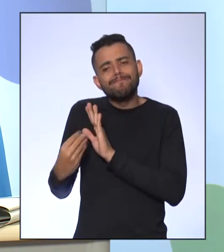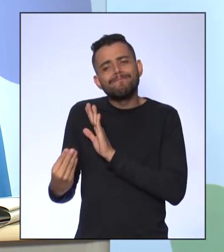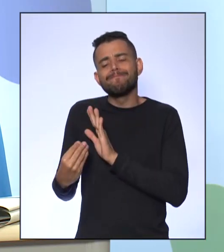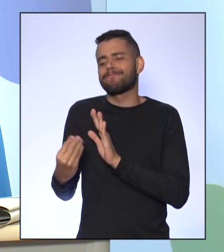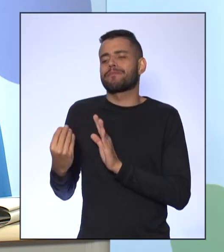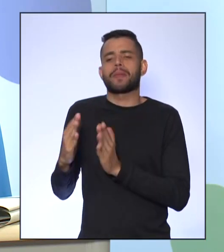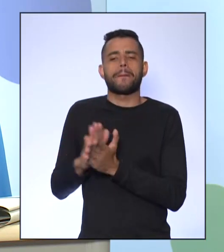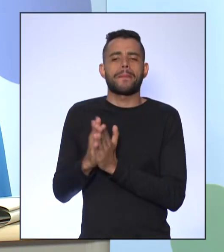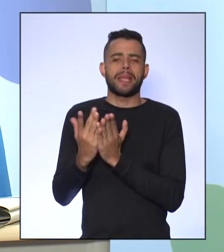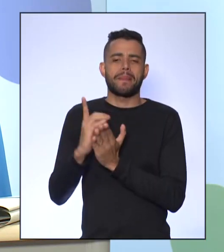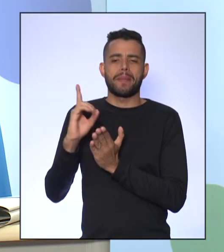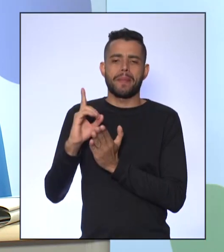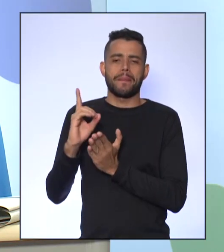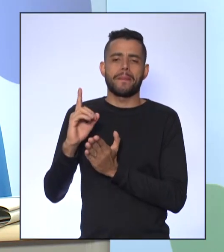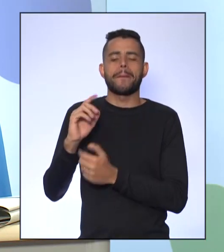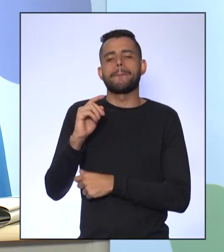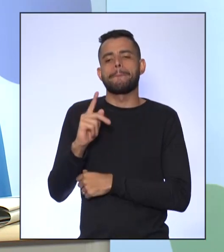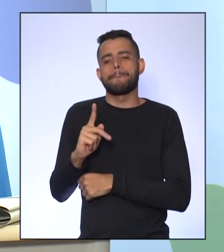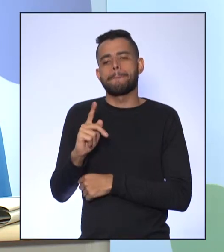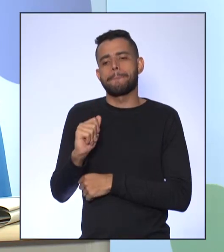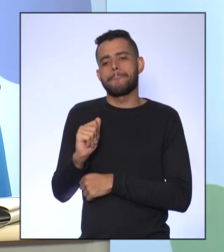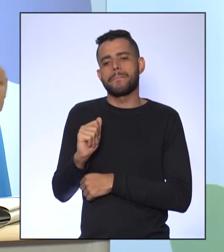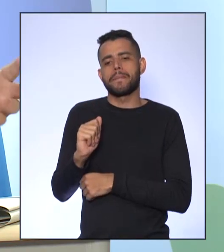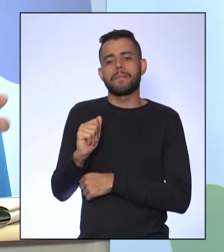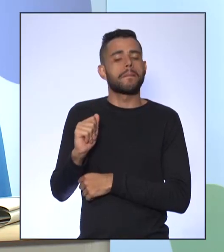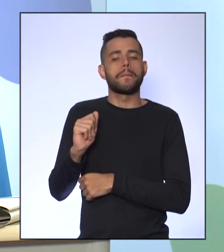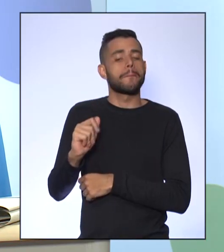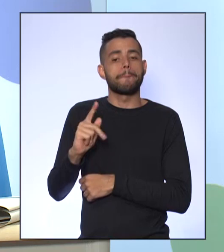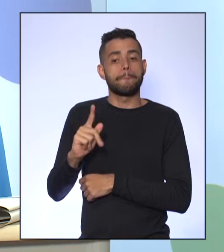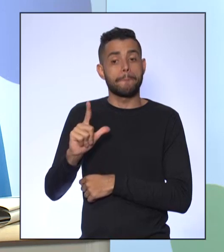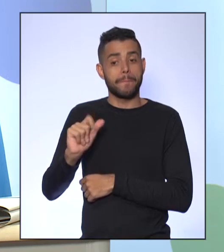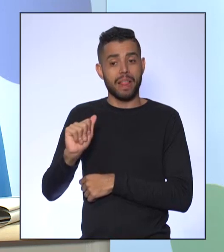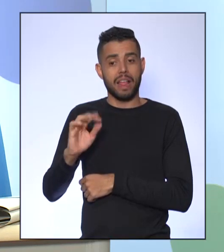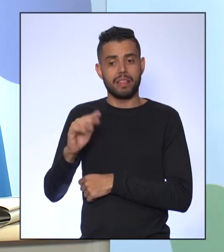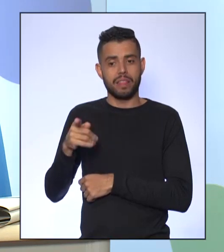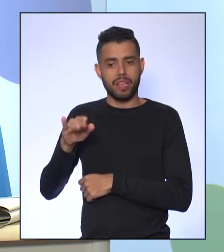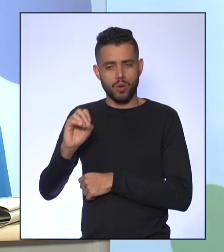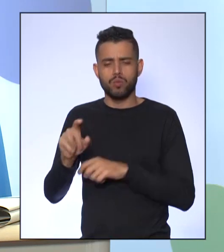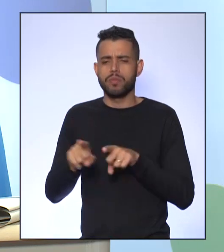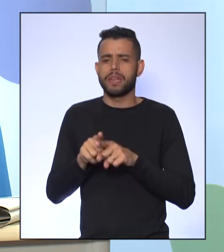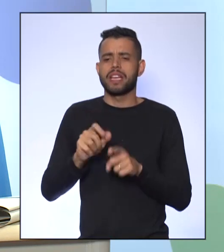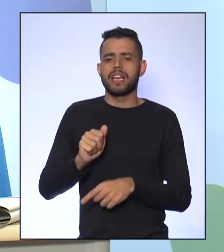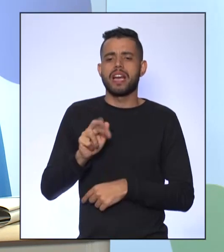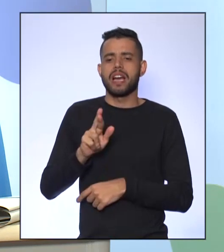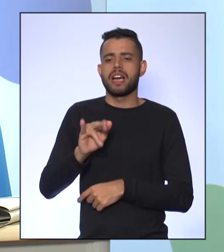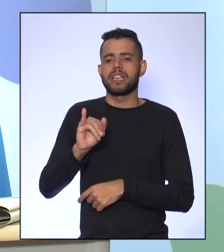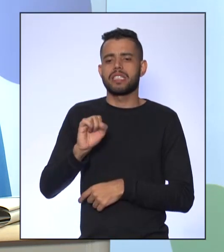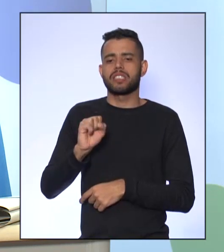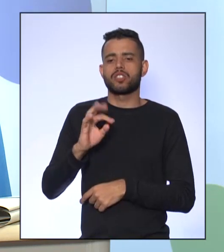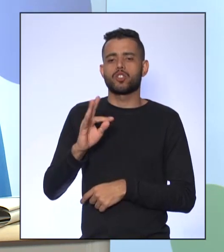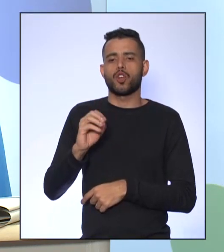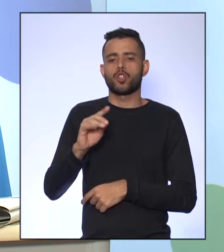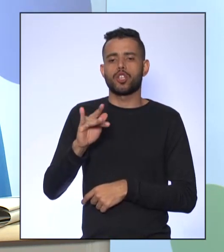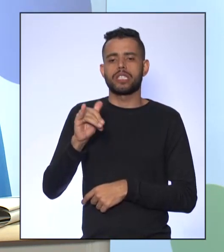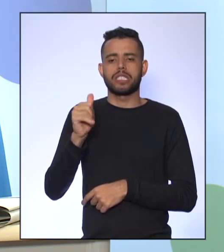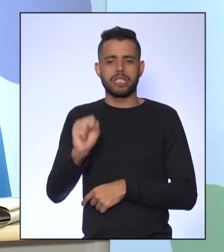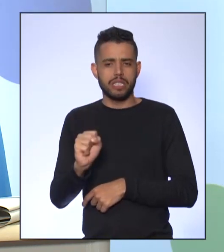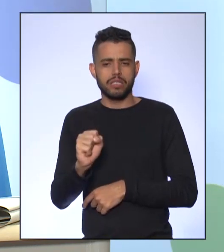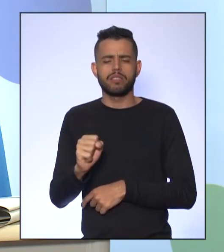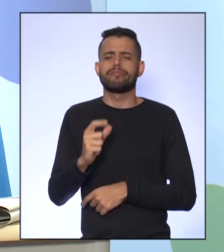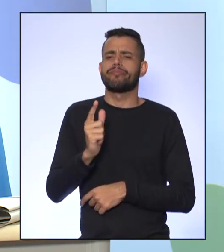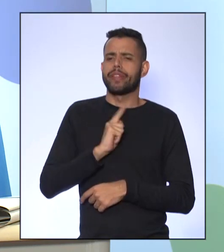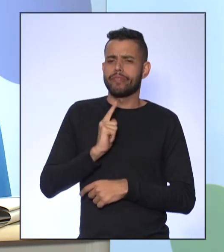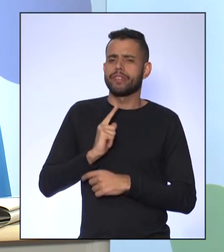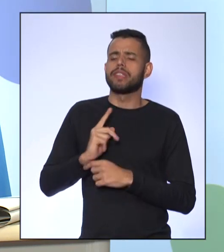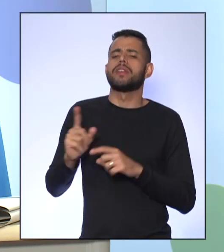e de Aristóteles, né? Sem contar que neste momento houve uma cristianização muito grande dos filósofos antigos